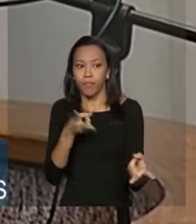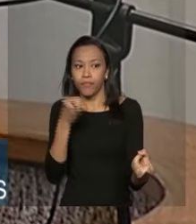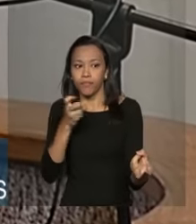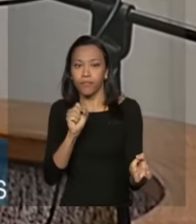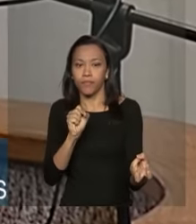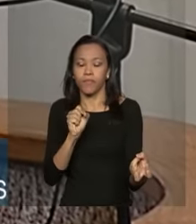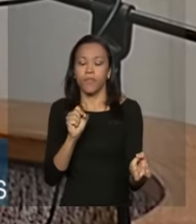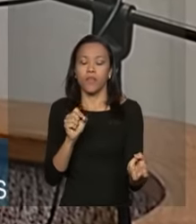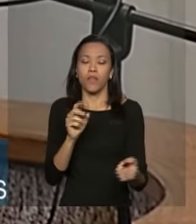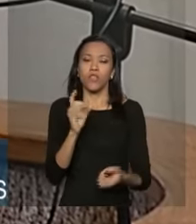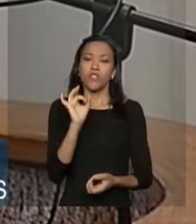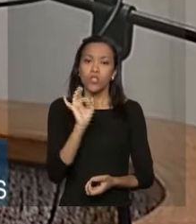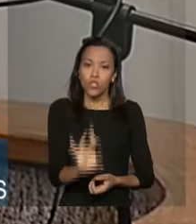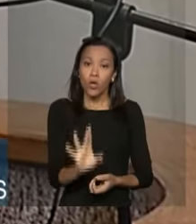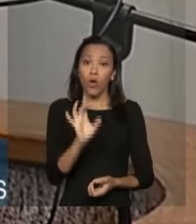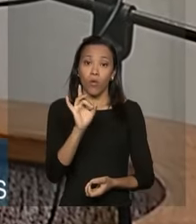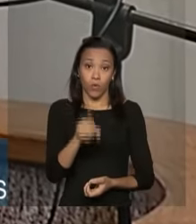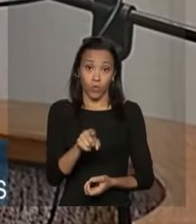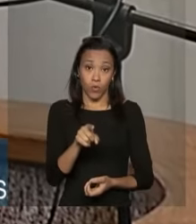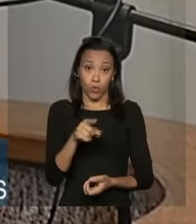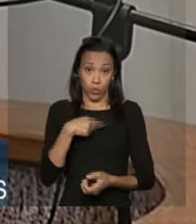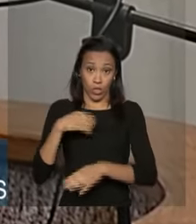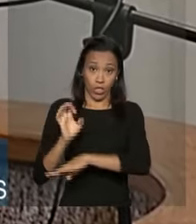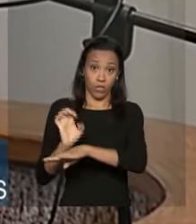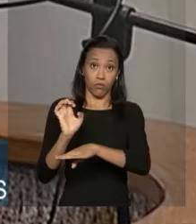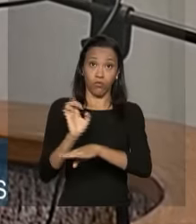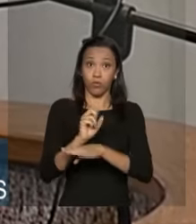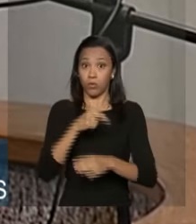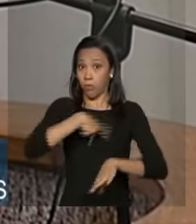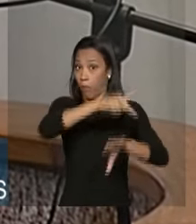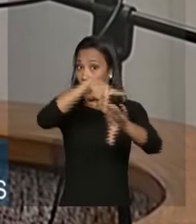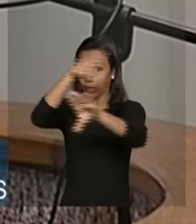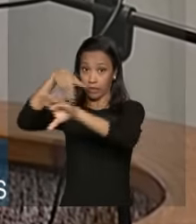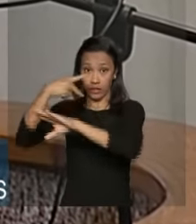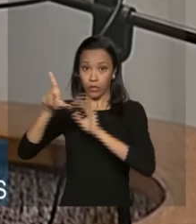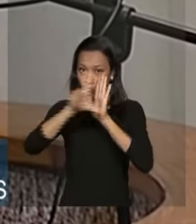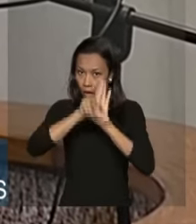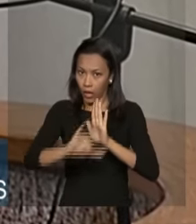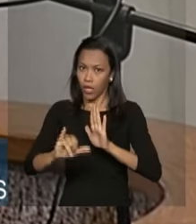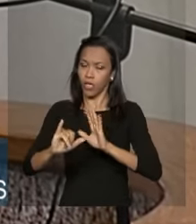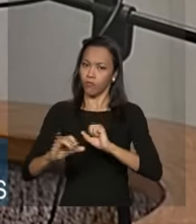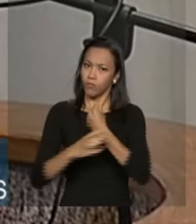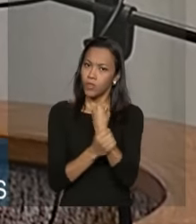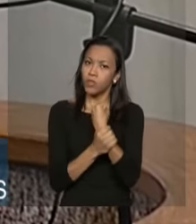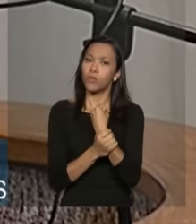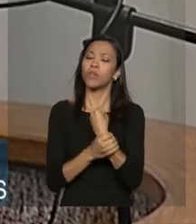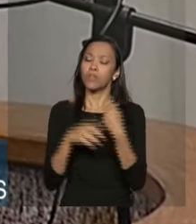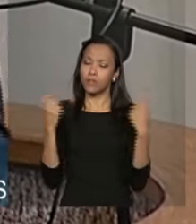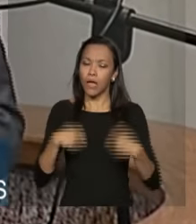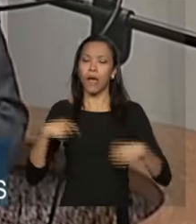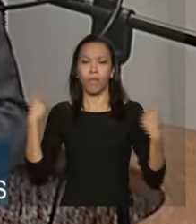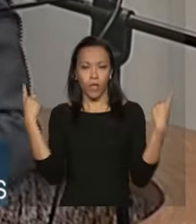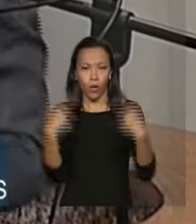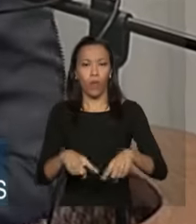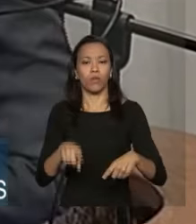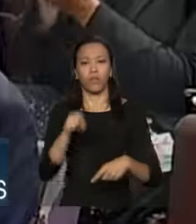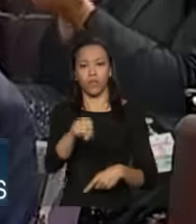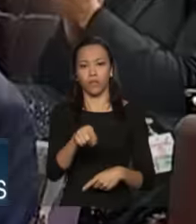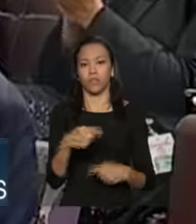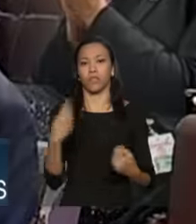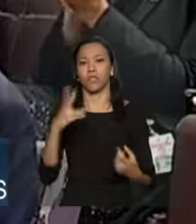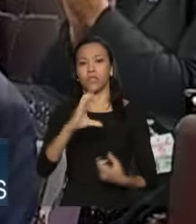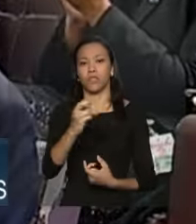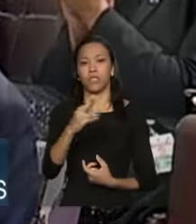s os estados com legislação robusta poderão cometer melhor combatir melhor este fenômeno Muito